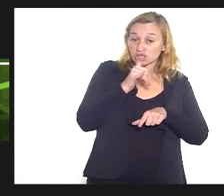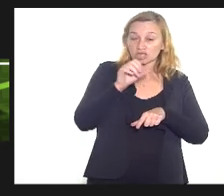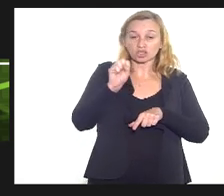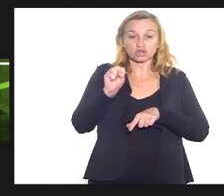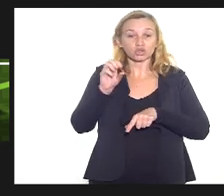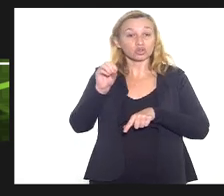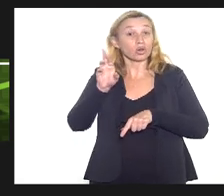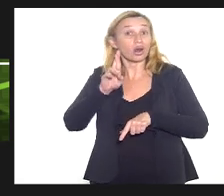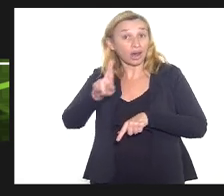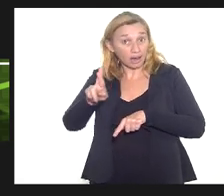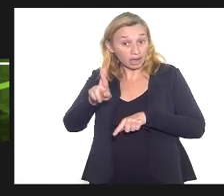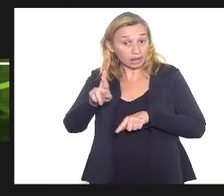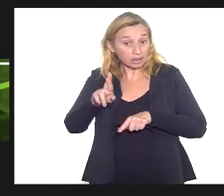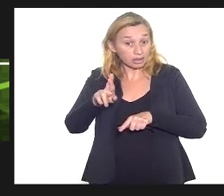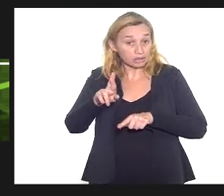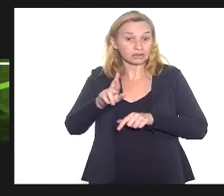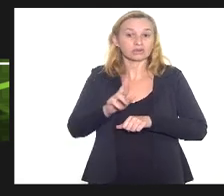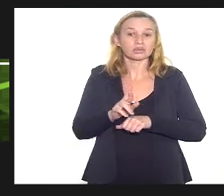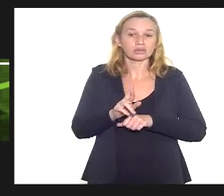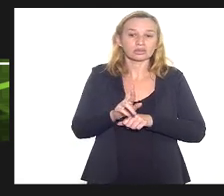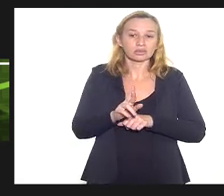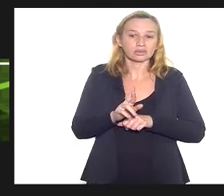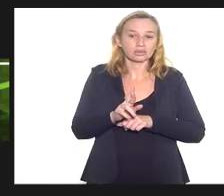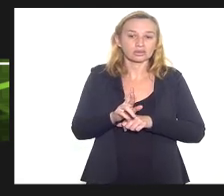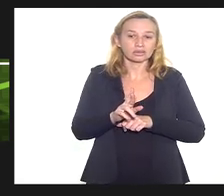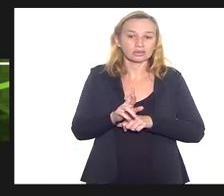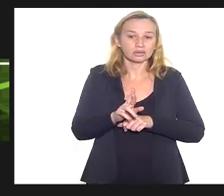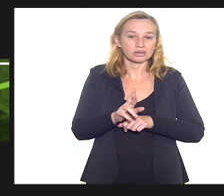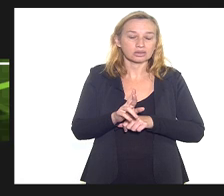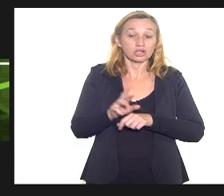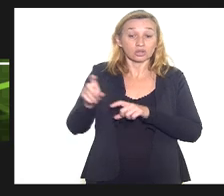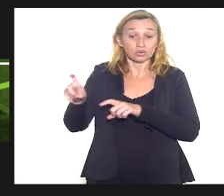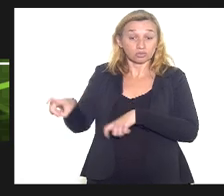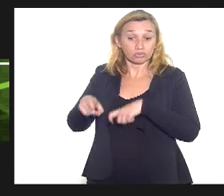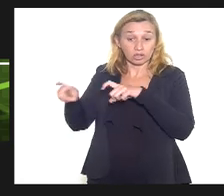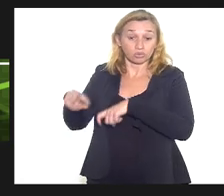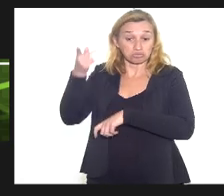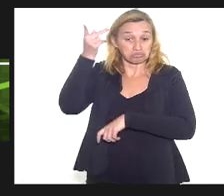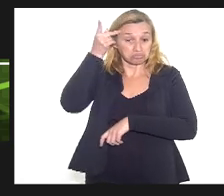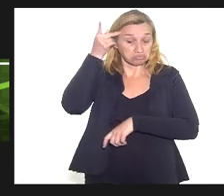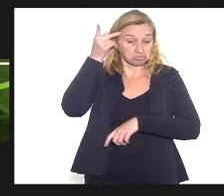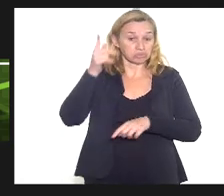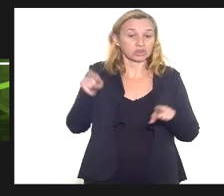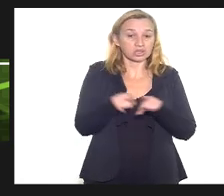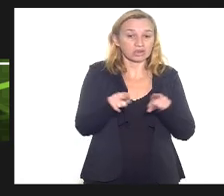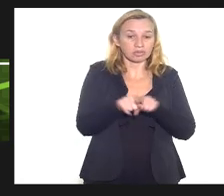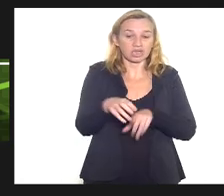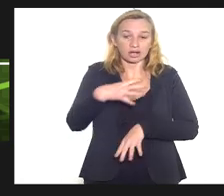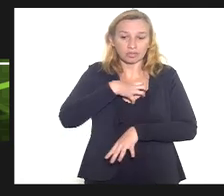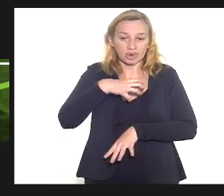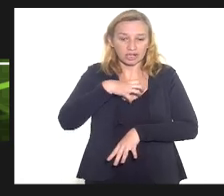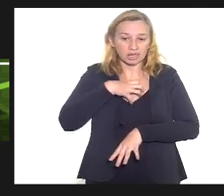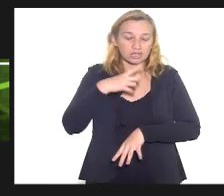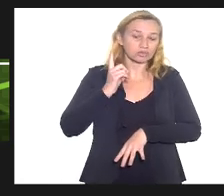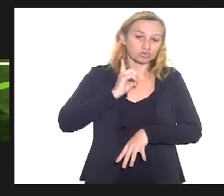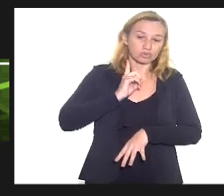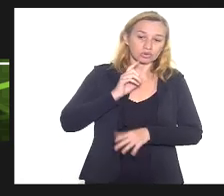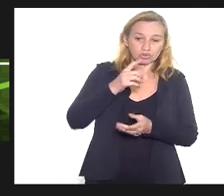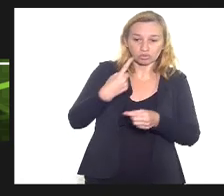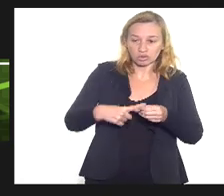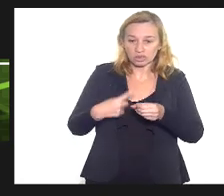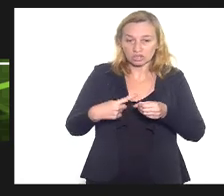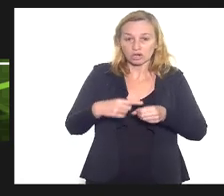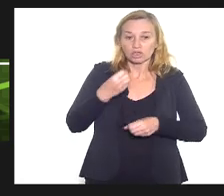solar em Dracena, no interior de São Paulo, e na Bahia, no município de Bom Jesus da